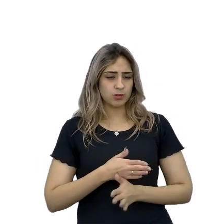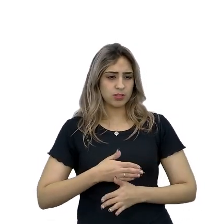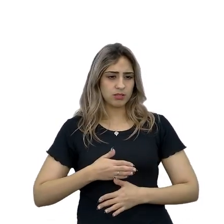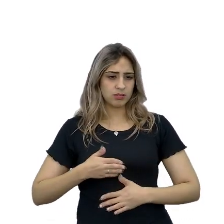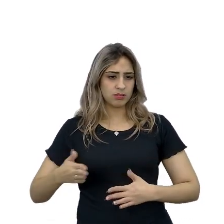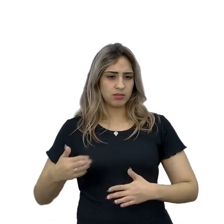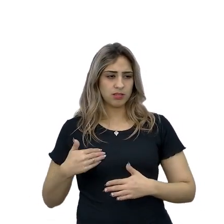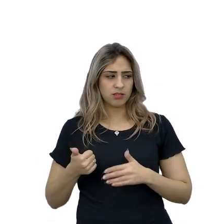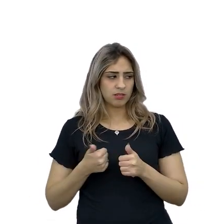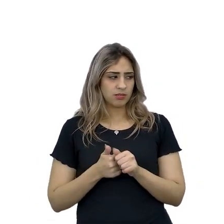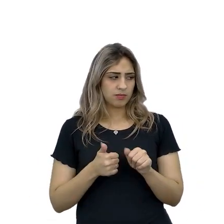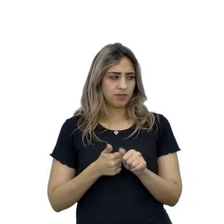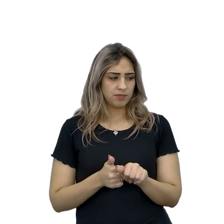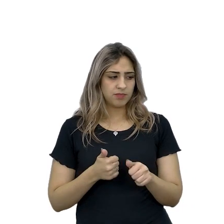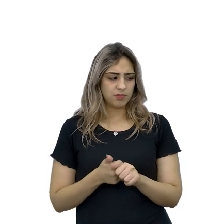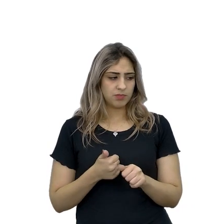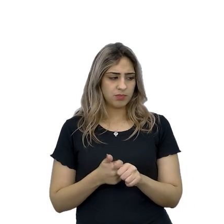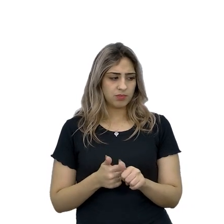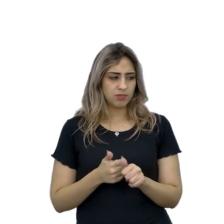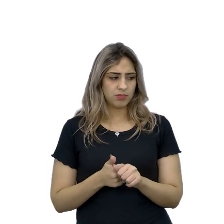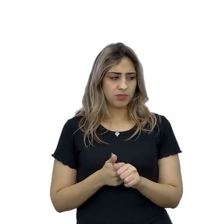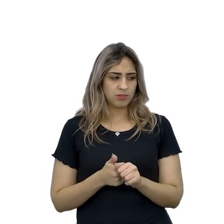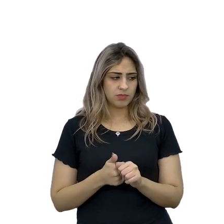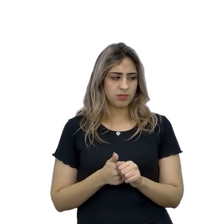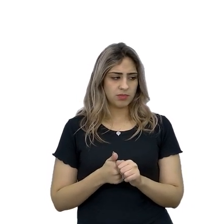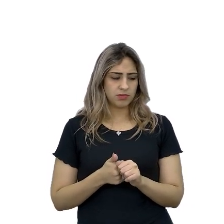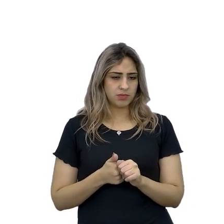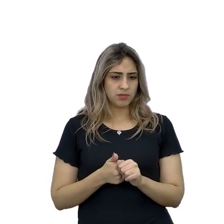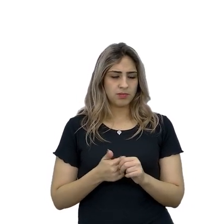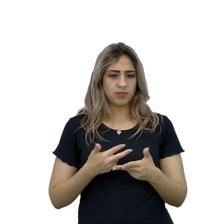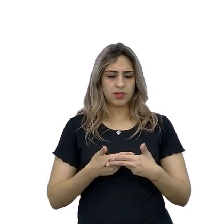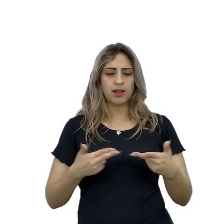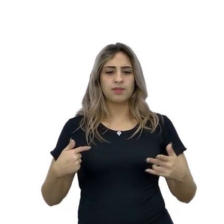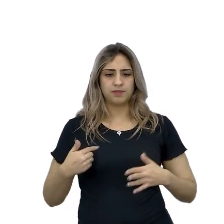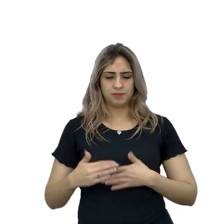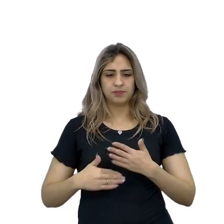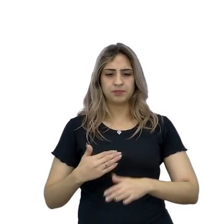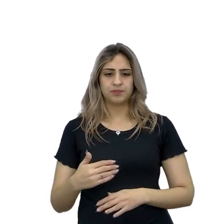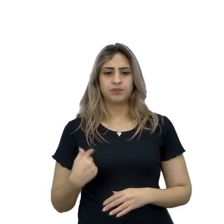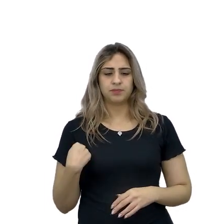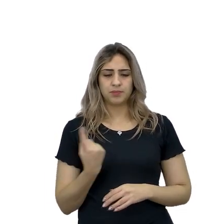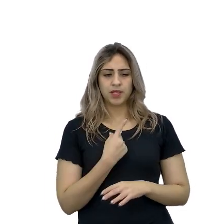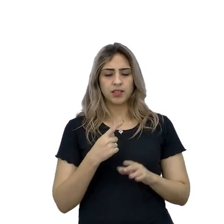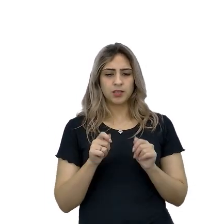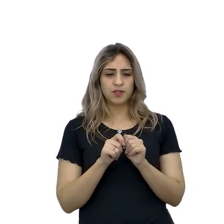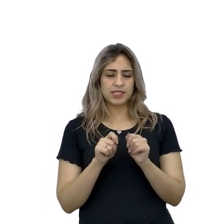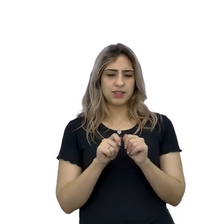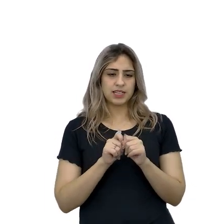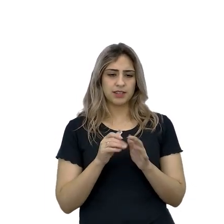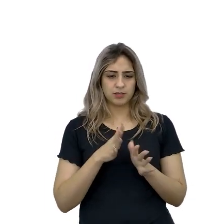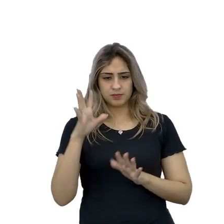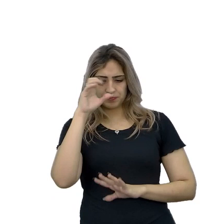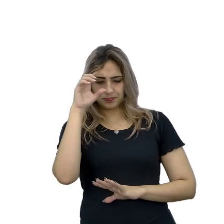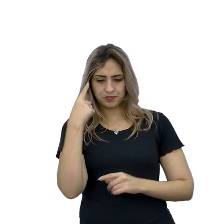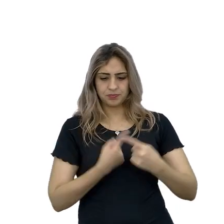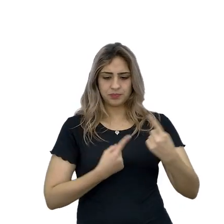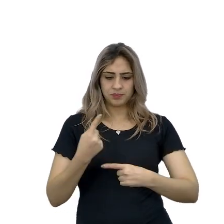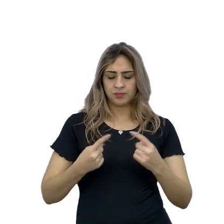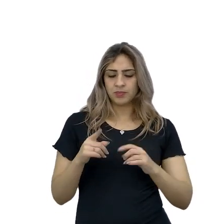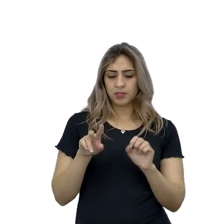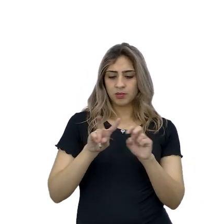seus encaminhamentos na unidade escolar, no espaço educacional. E também pretendemos discutir um pouquinho sobre